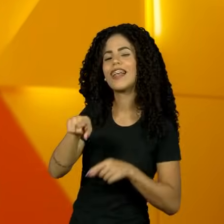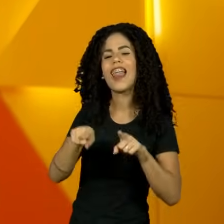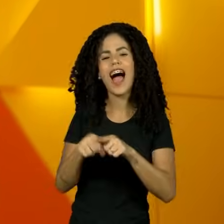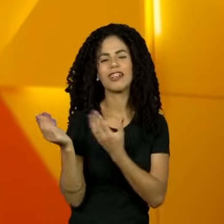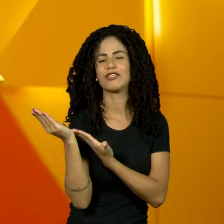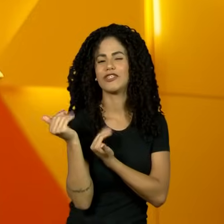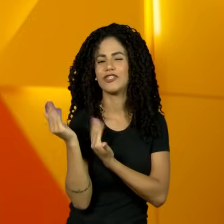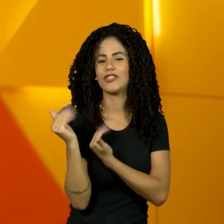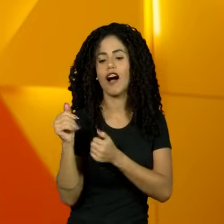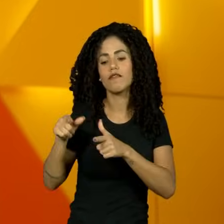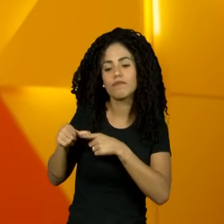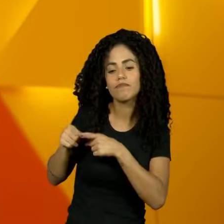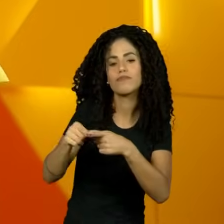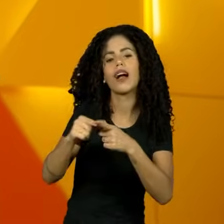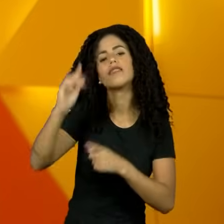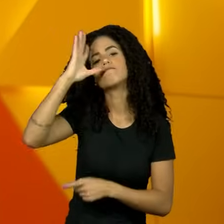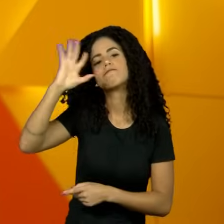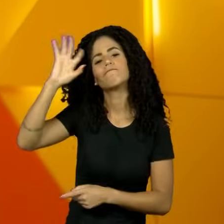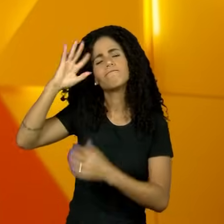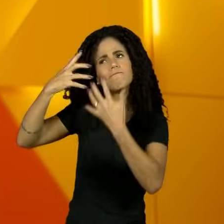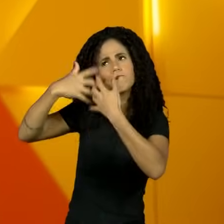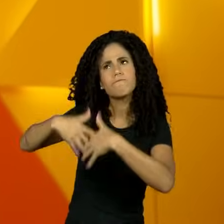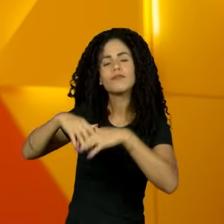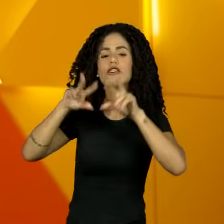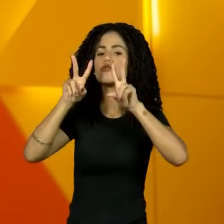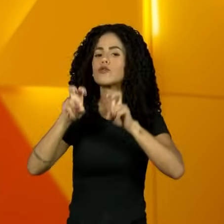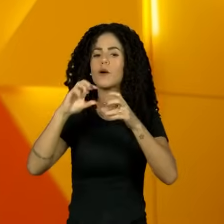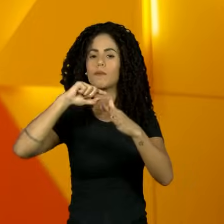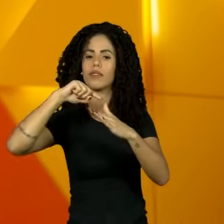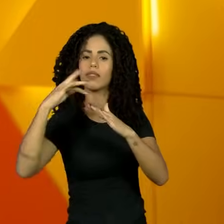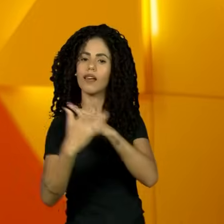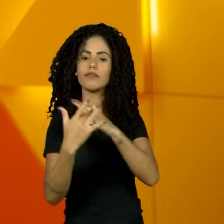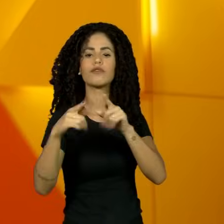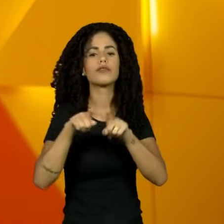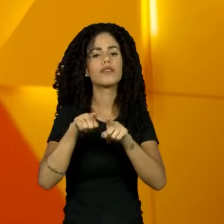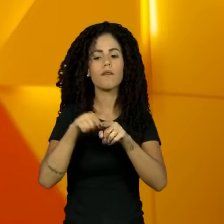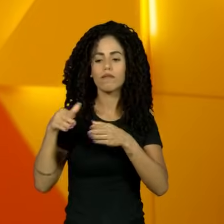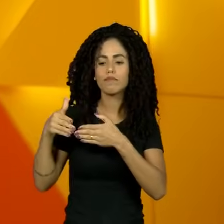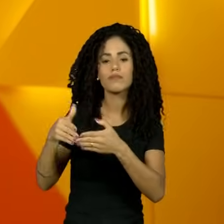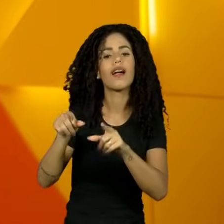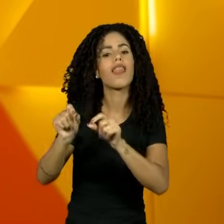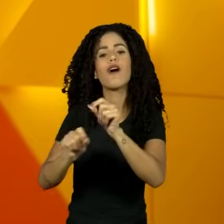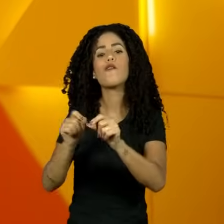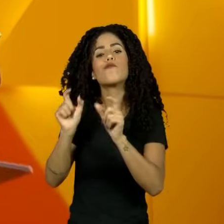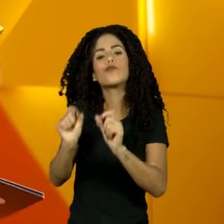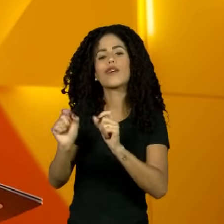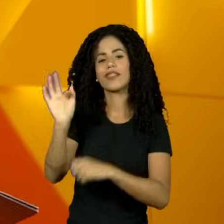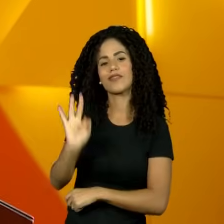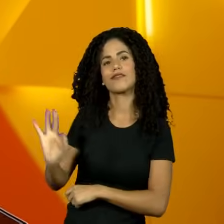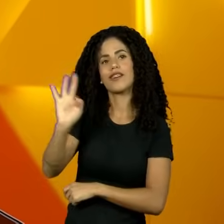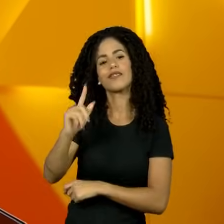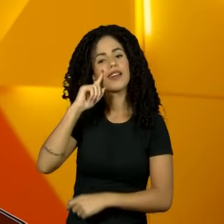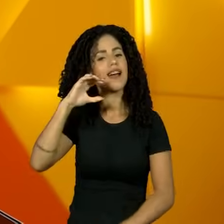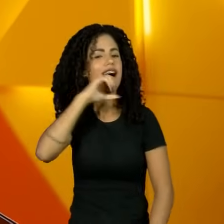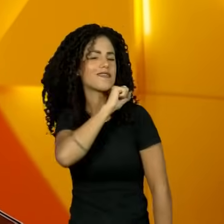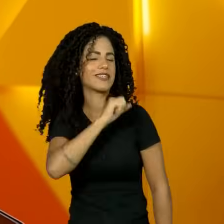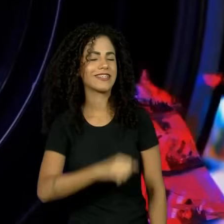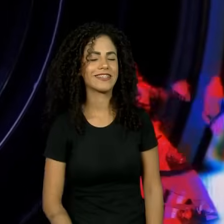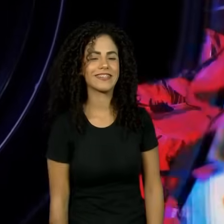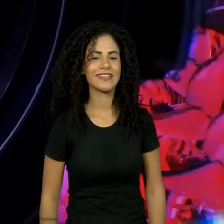periférico, que tem levantado reflexões importantes nas redes sociais e no ambiente universitário. Eu volto rapidinho, tá? Não sai